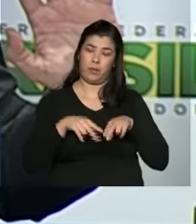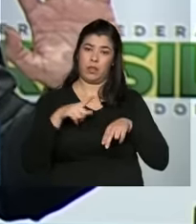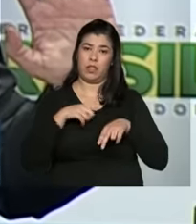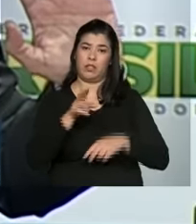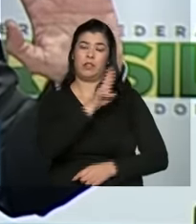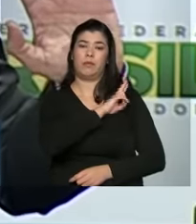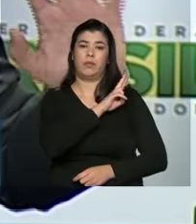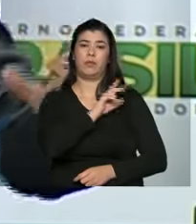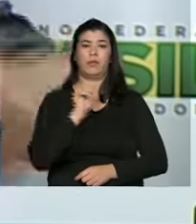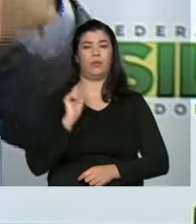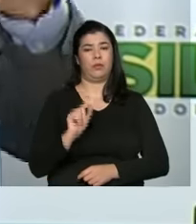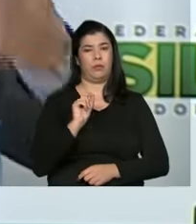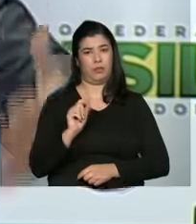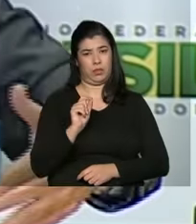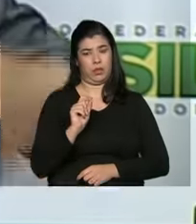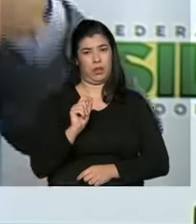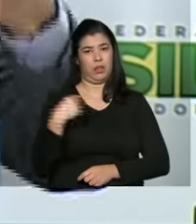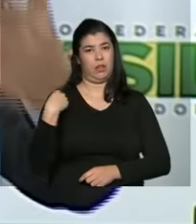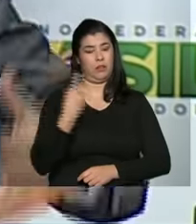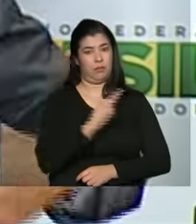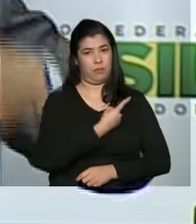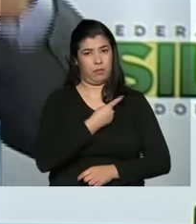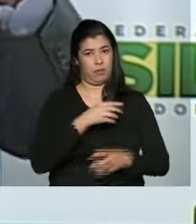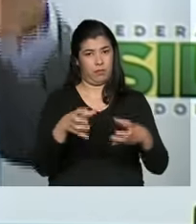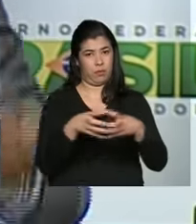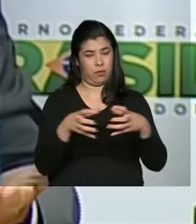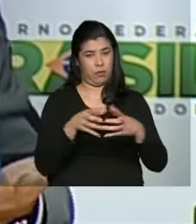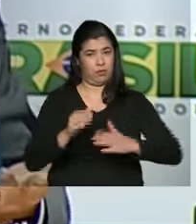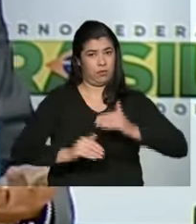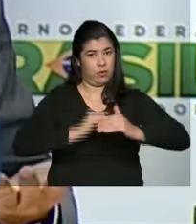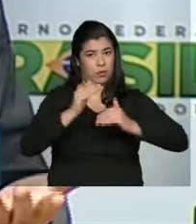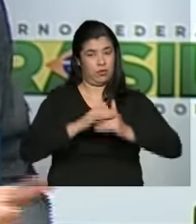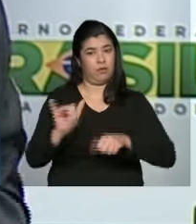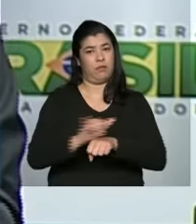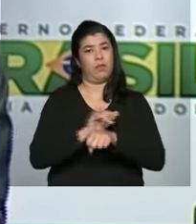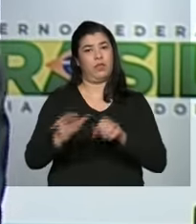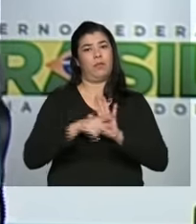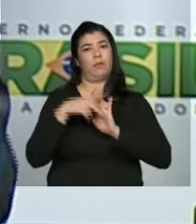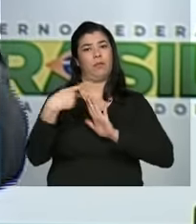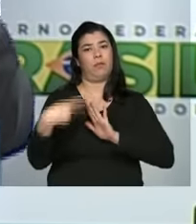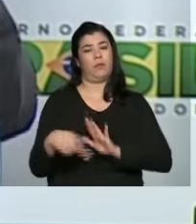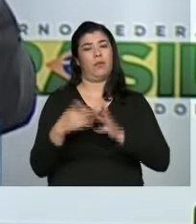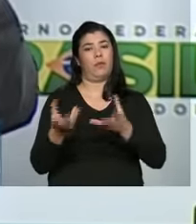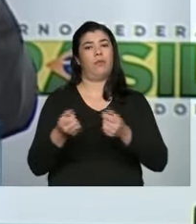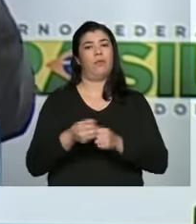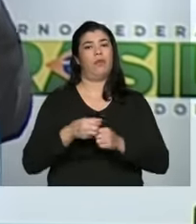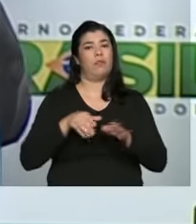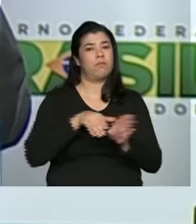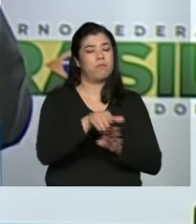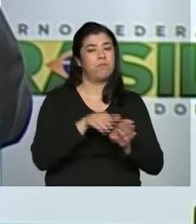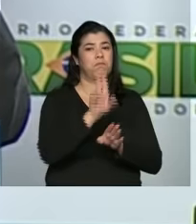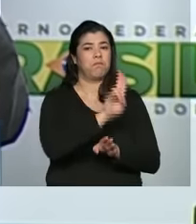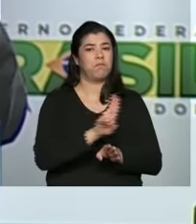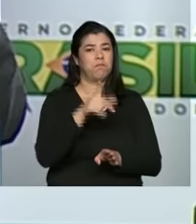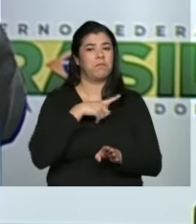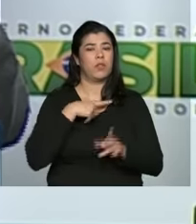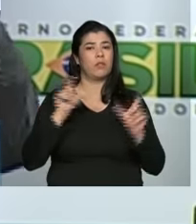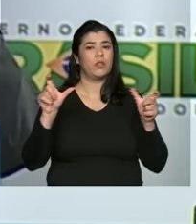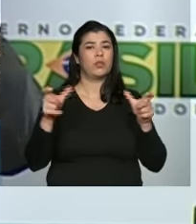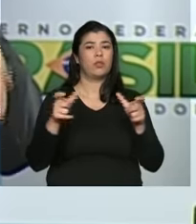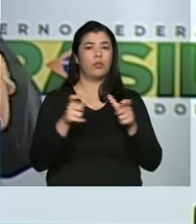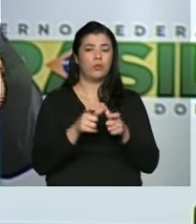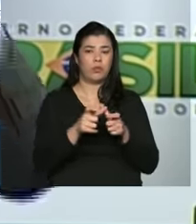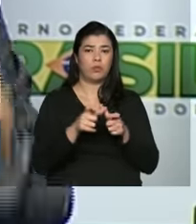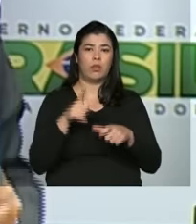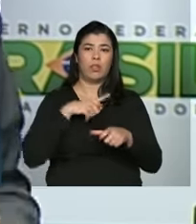compete o desenvol a nós o desenvolvimento de um conjunto de estratégias que permita diminuir a assimetria de